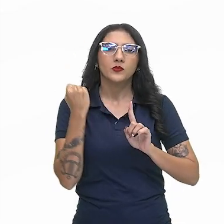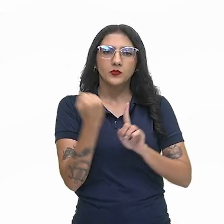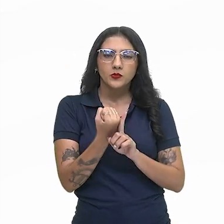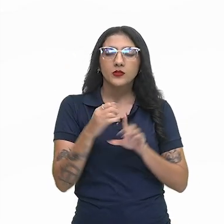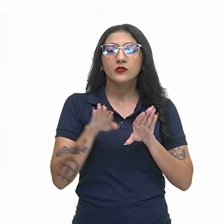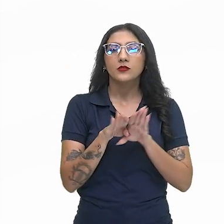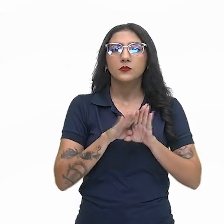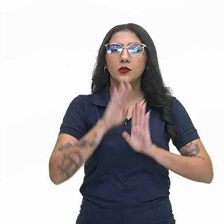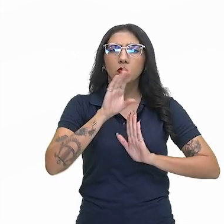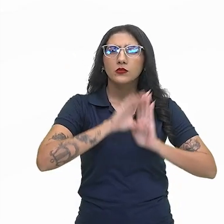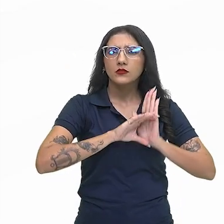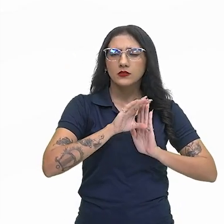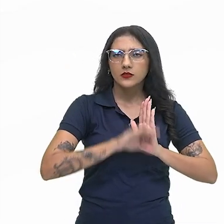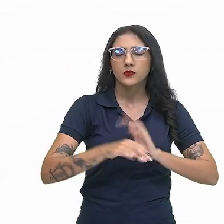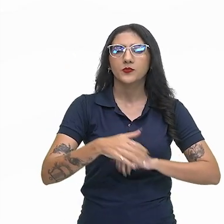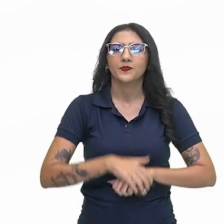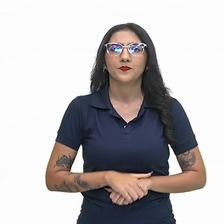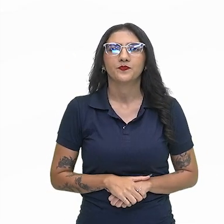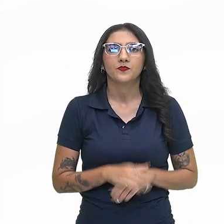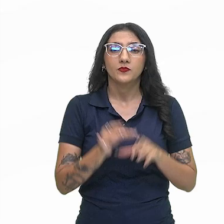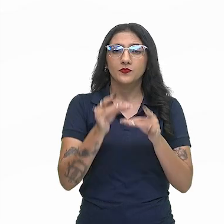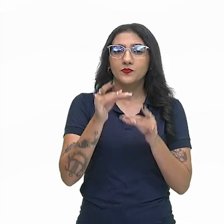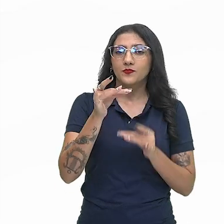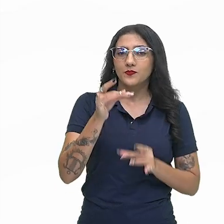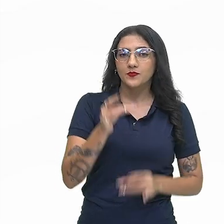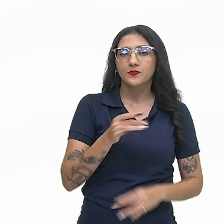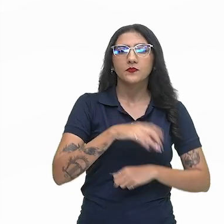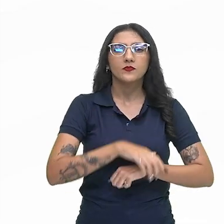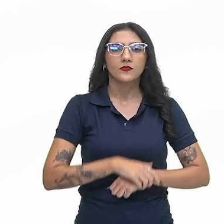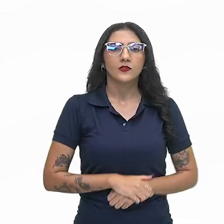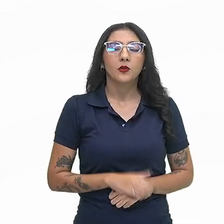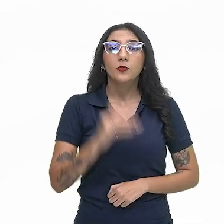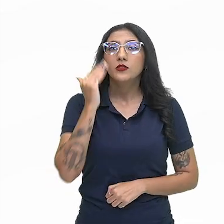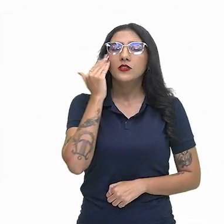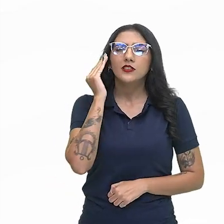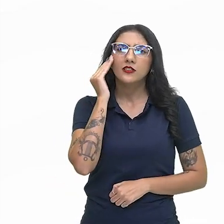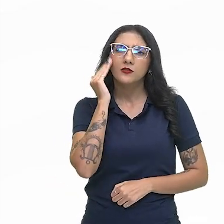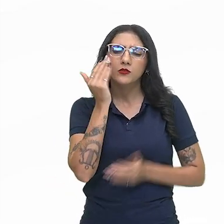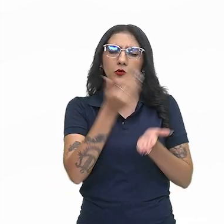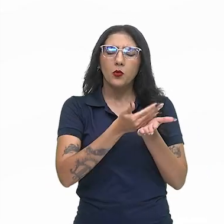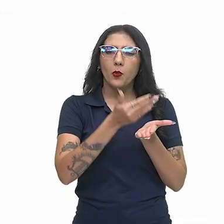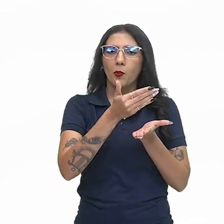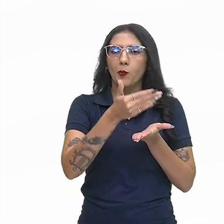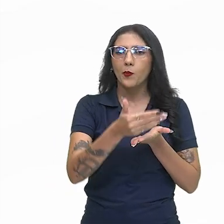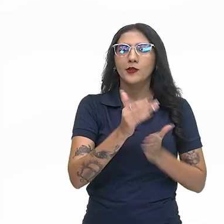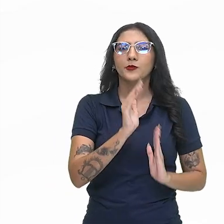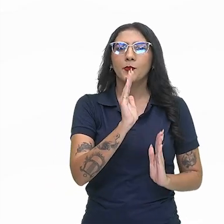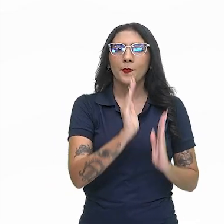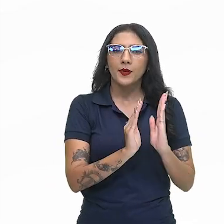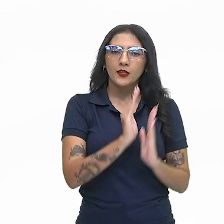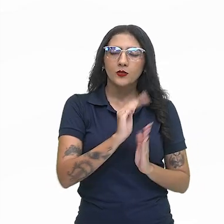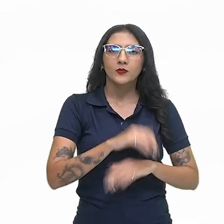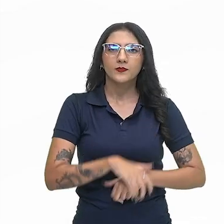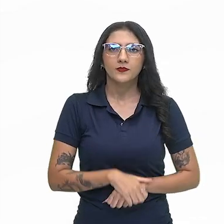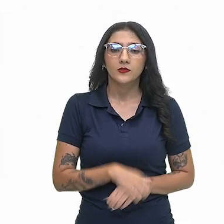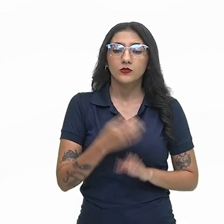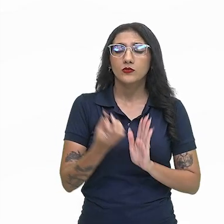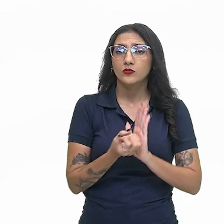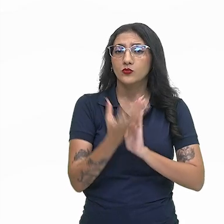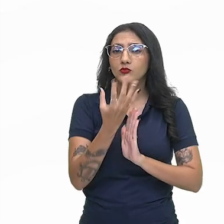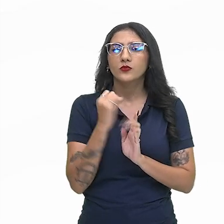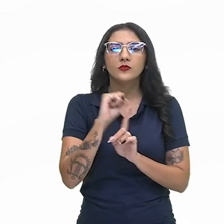aos seus principais conceitos. Como detalhamento, nós temos compreensão da fase inicial sobre a formação